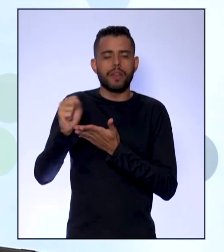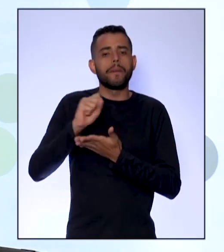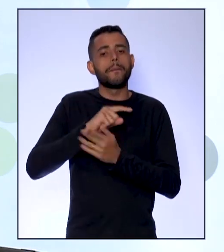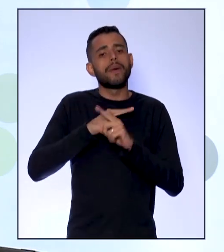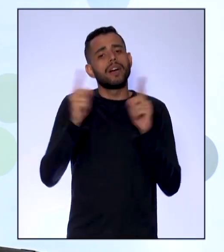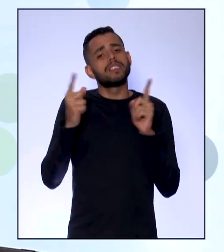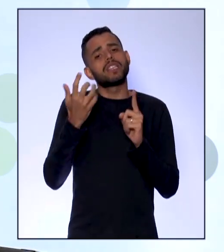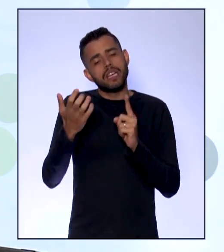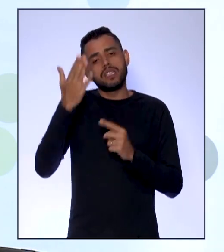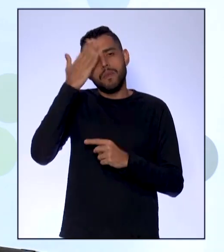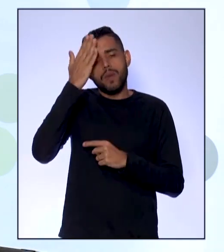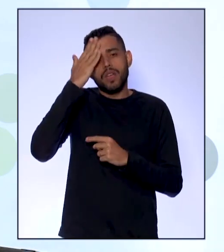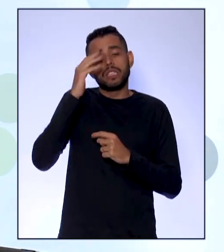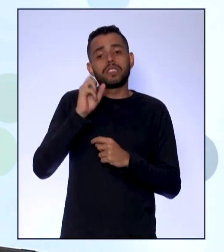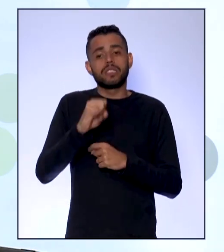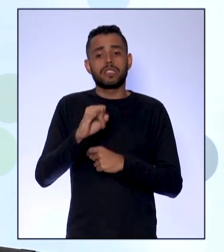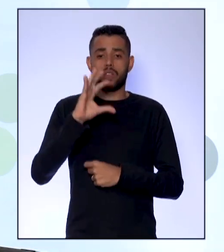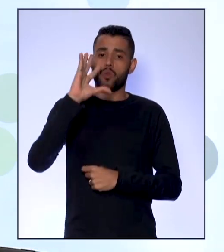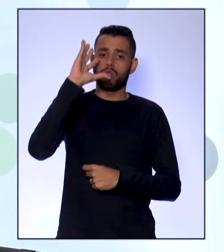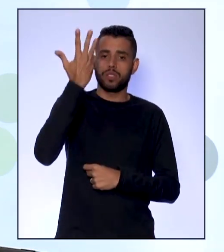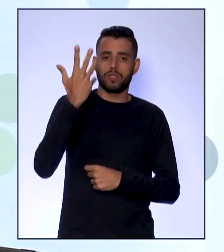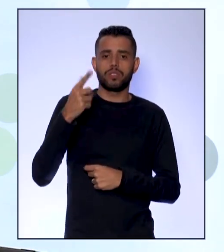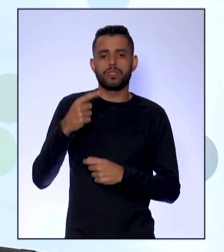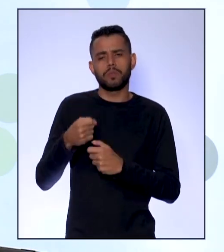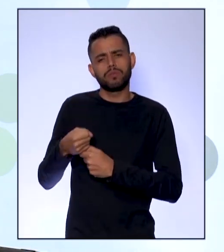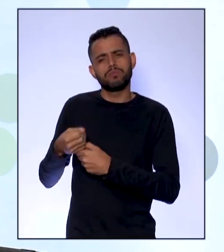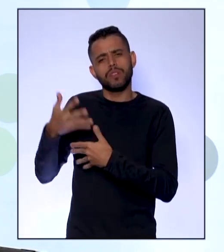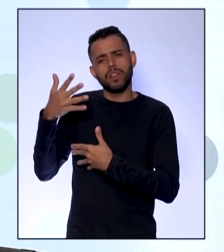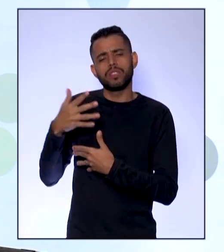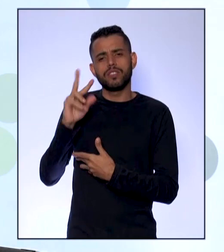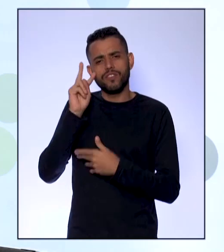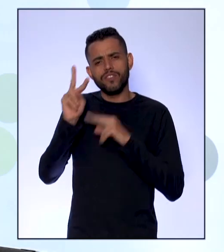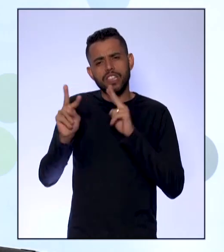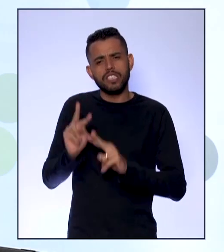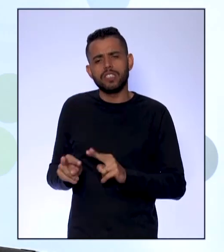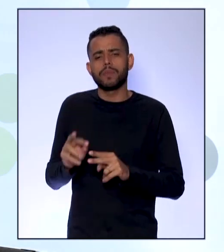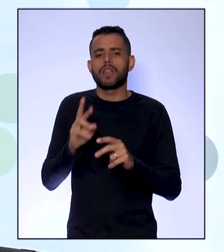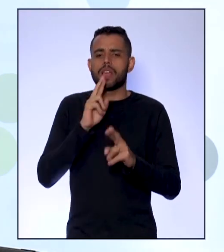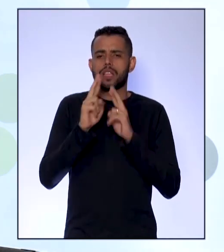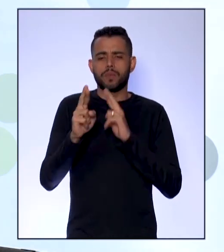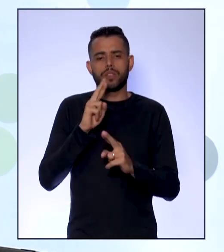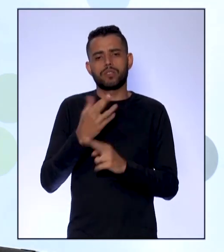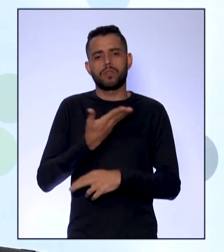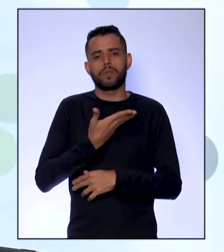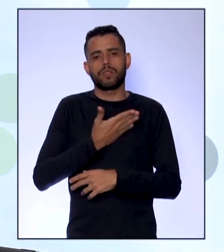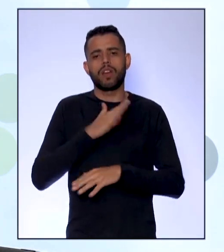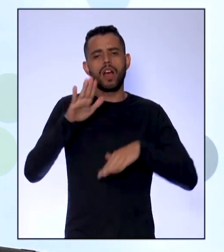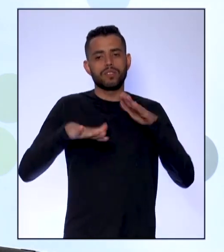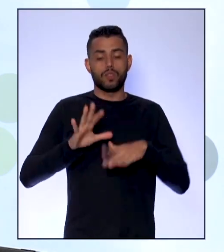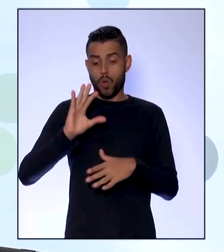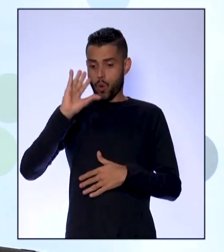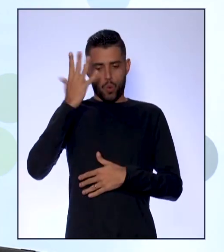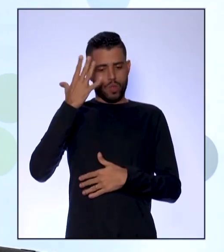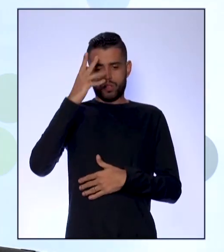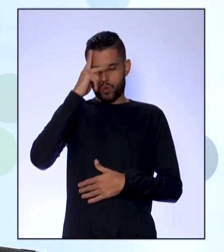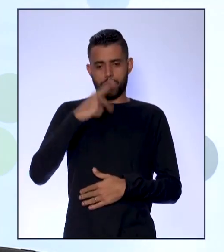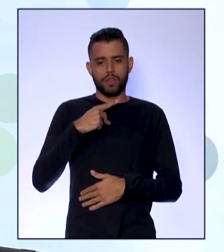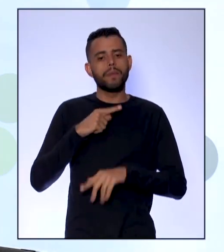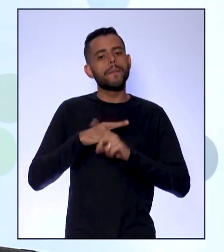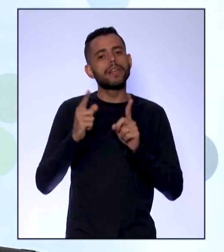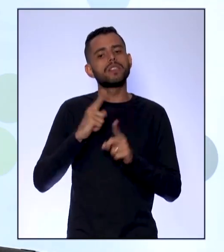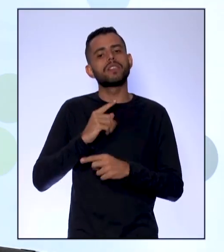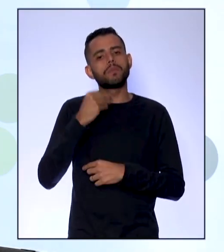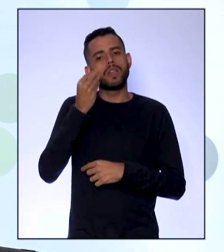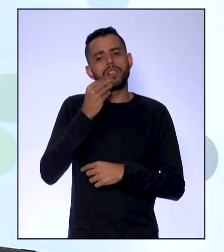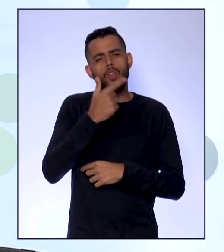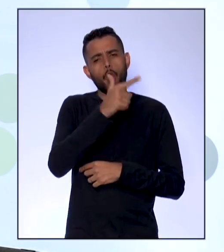saber se teve consequências. E quem está aí no chat, veja a resposta dos seus colegas, né, porque às vezes não aconteceu com você, mas você pode ter experiência de outras pessoas e